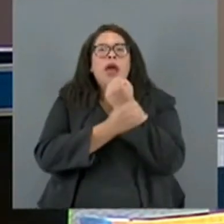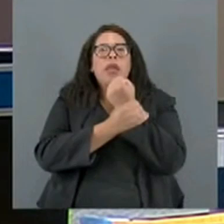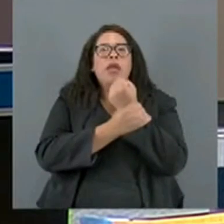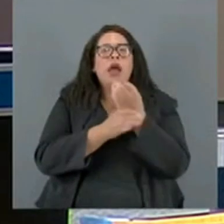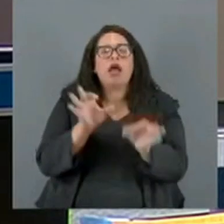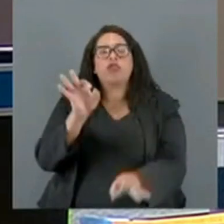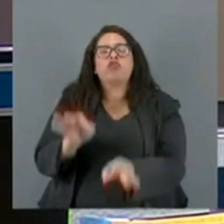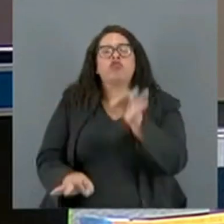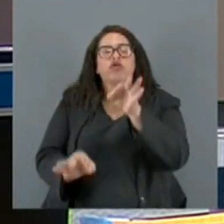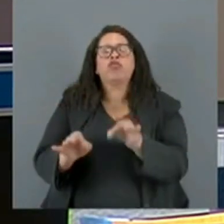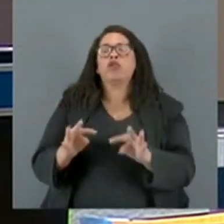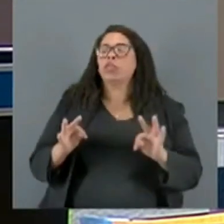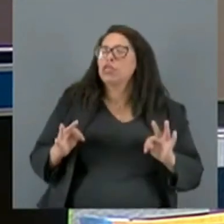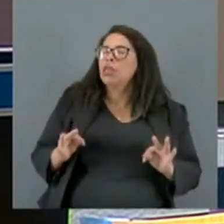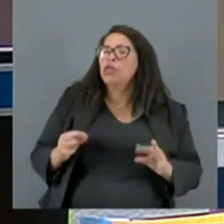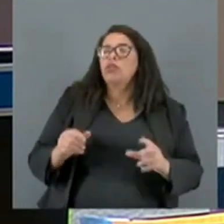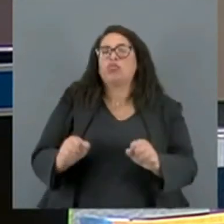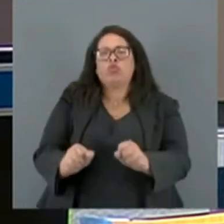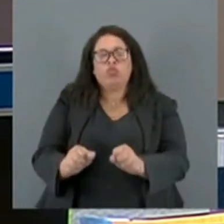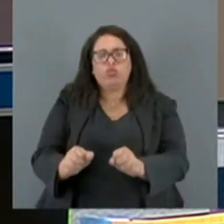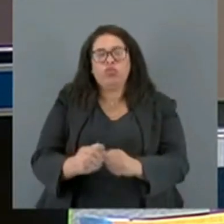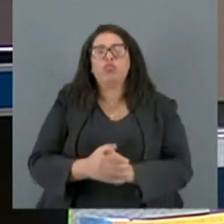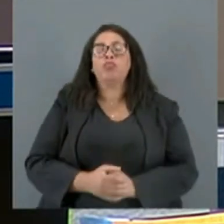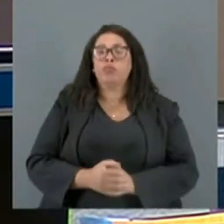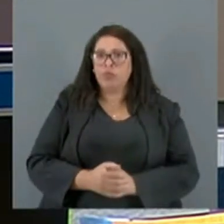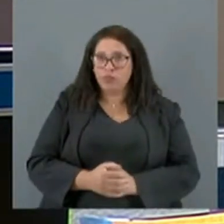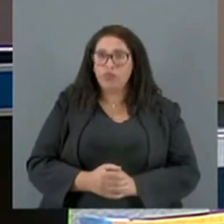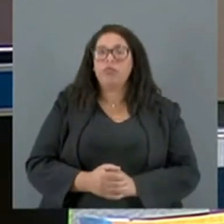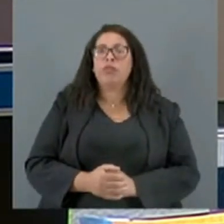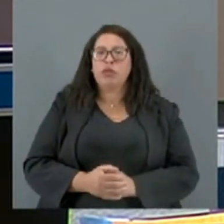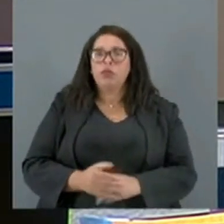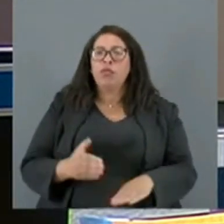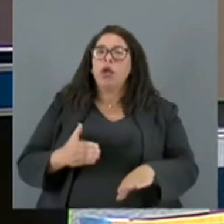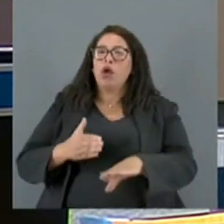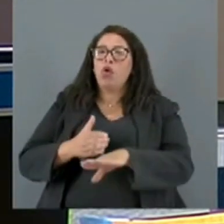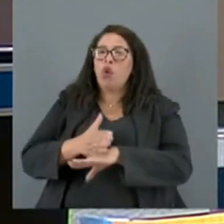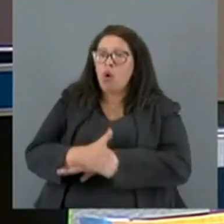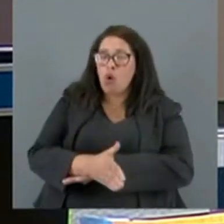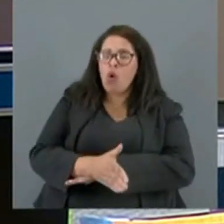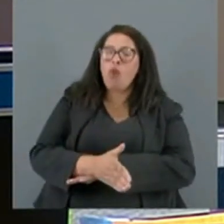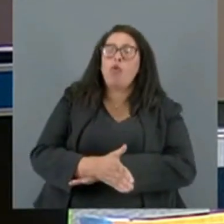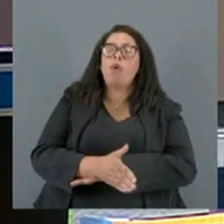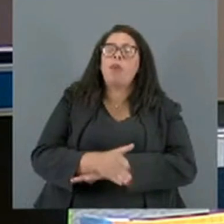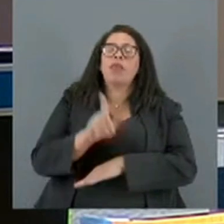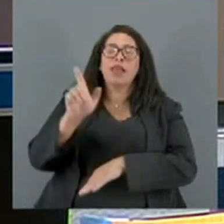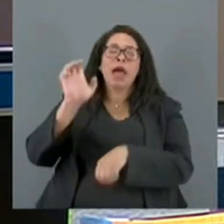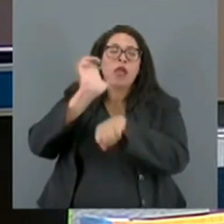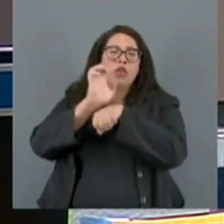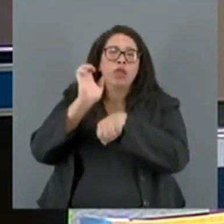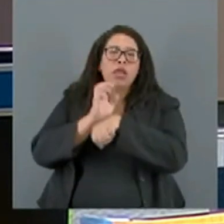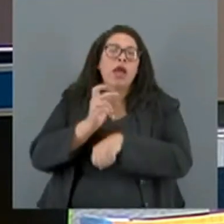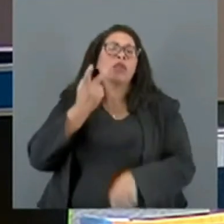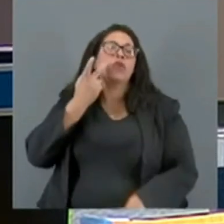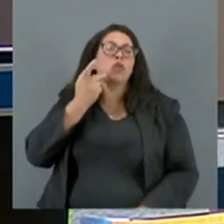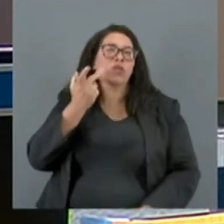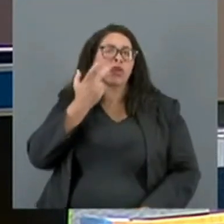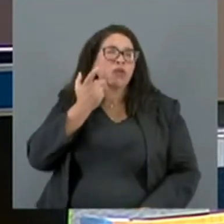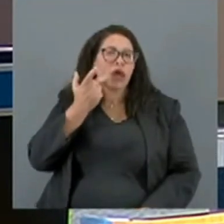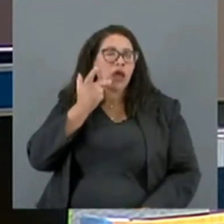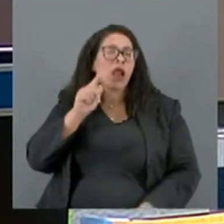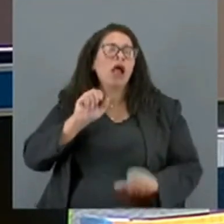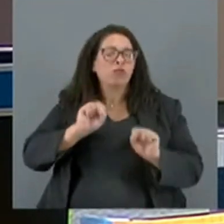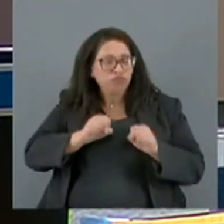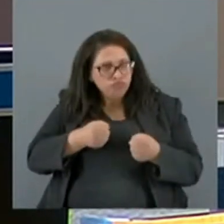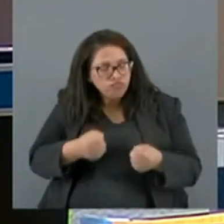justiça em cada caso. Com isso, desde que ingressei no Poder Judiciário cearense, sempre me dediquei a